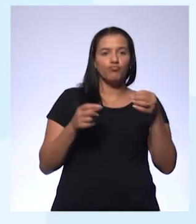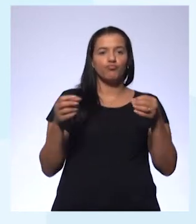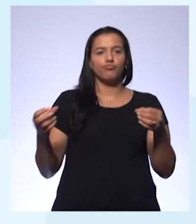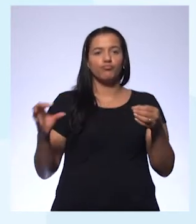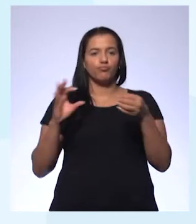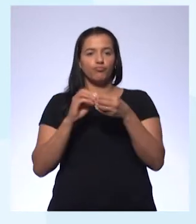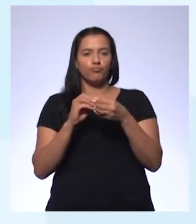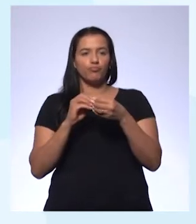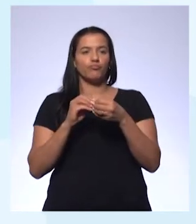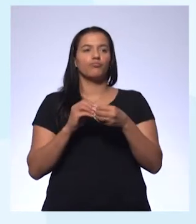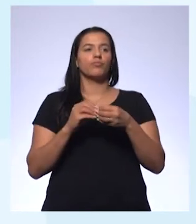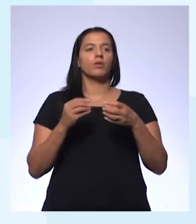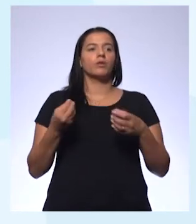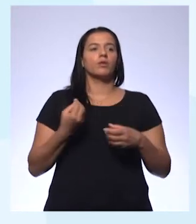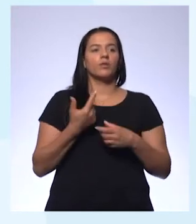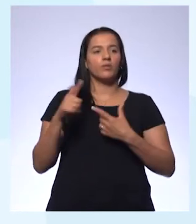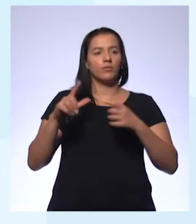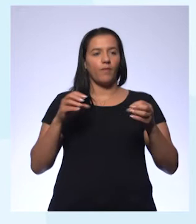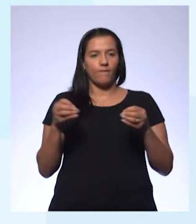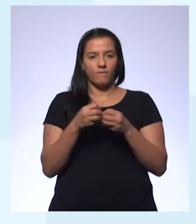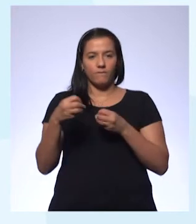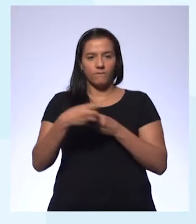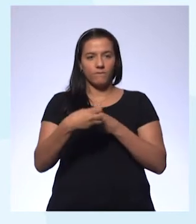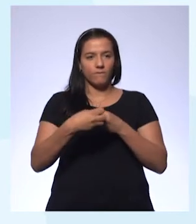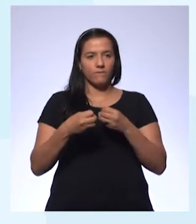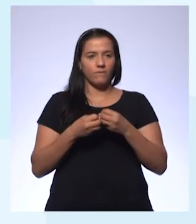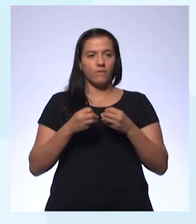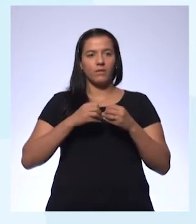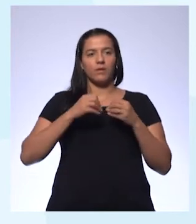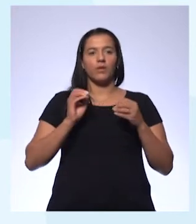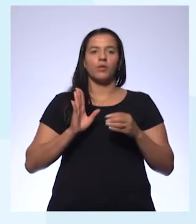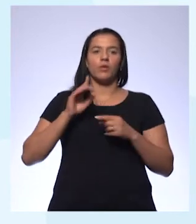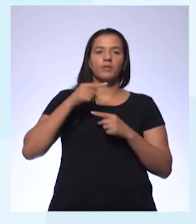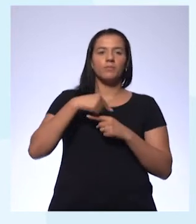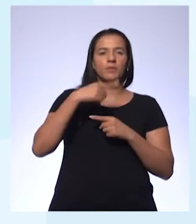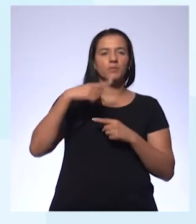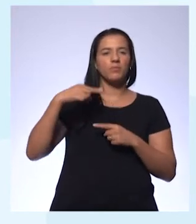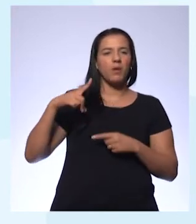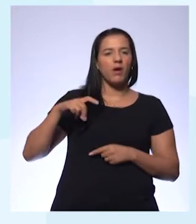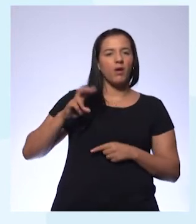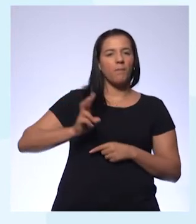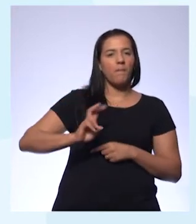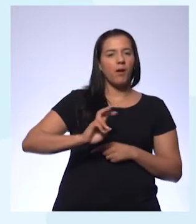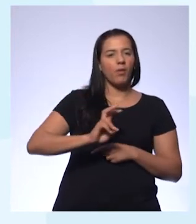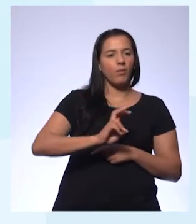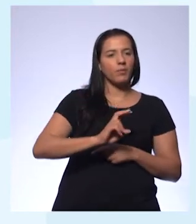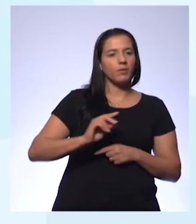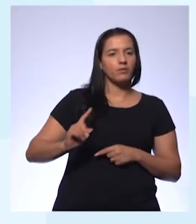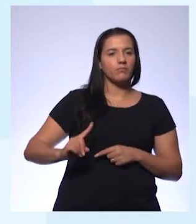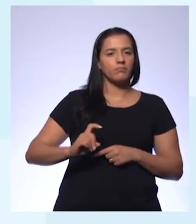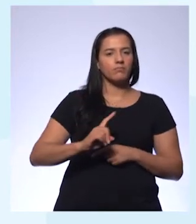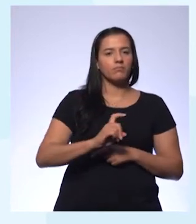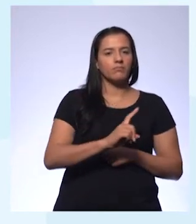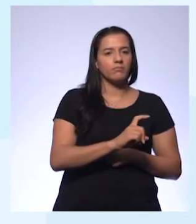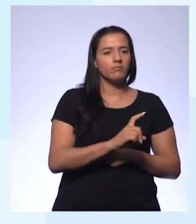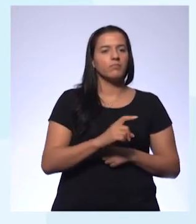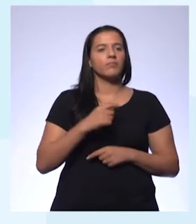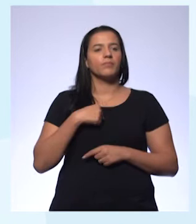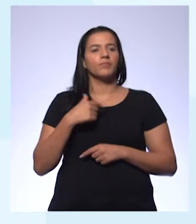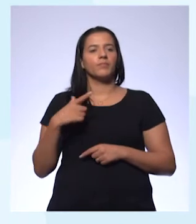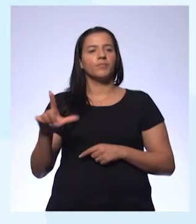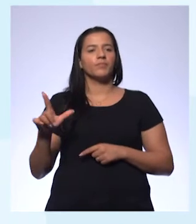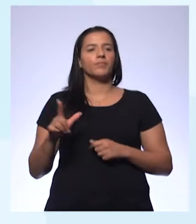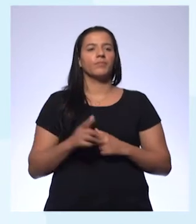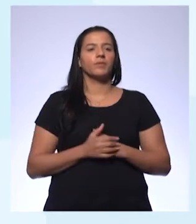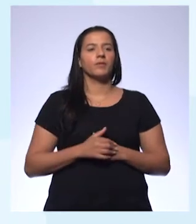chamados de diplococos, eles podem fazer essa cobrinha, eles chamados de streptococcus, ou fazer um